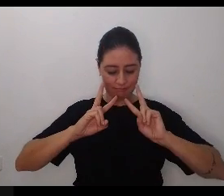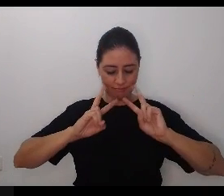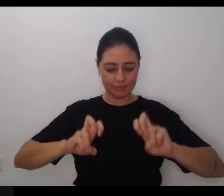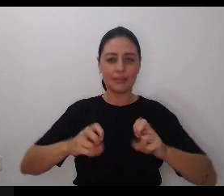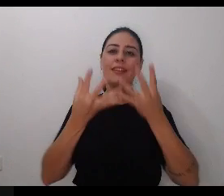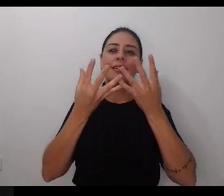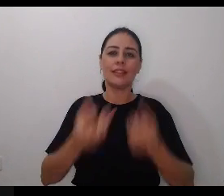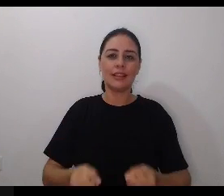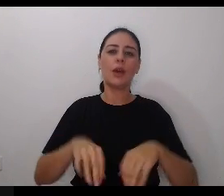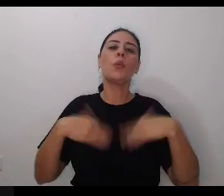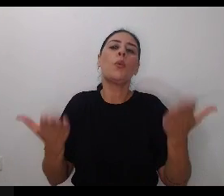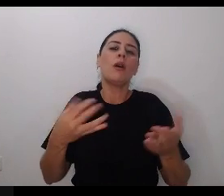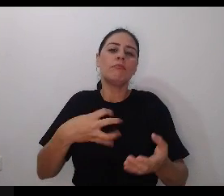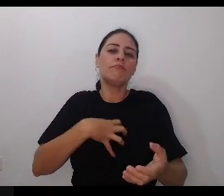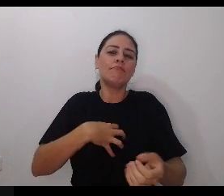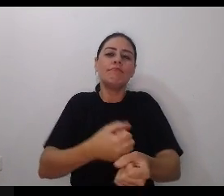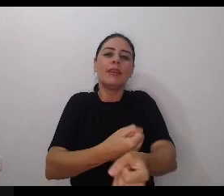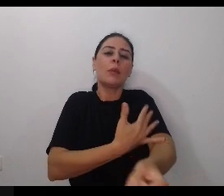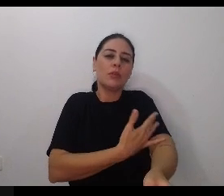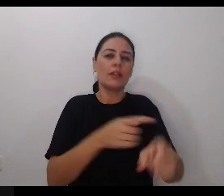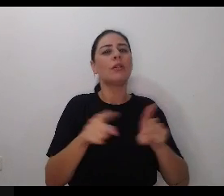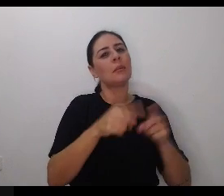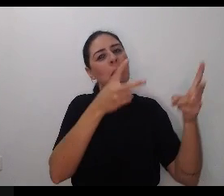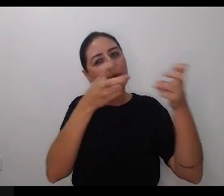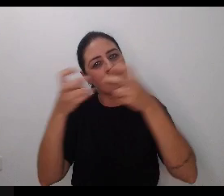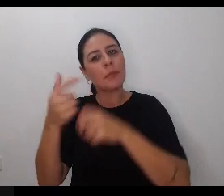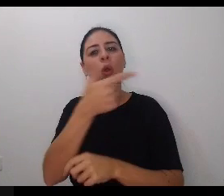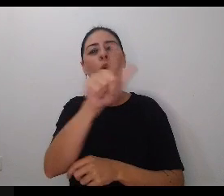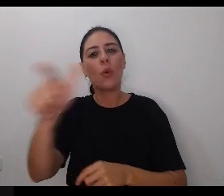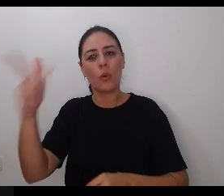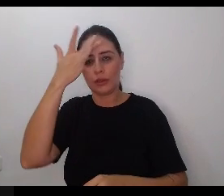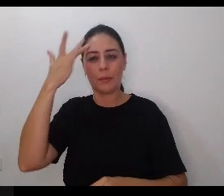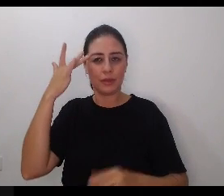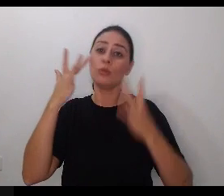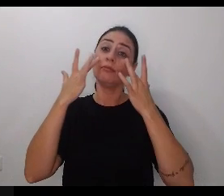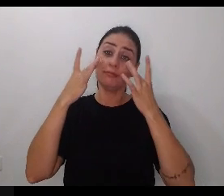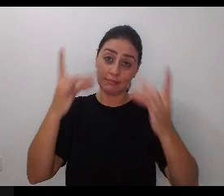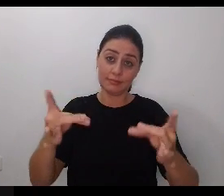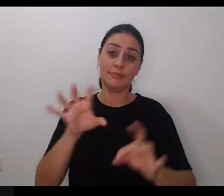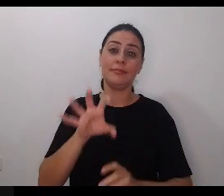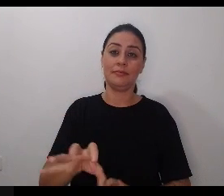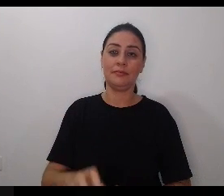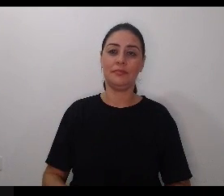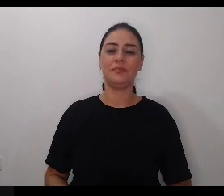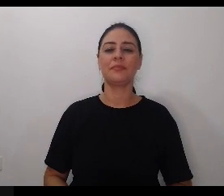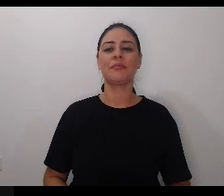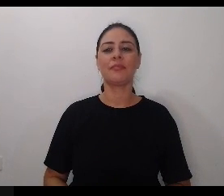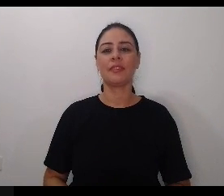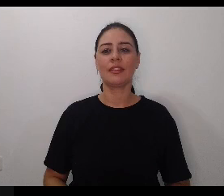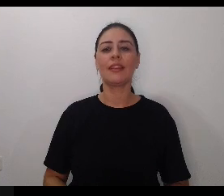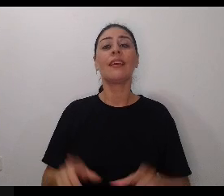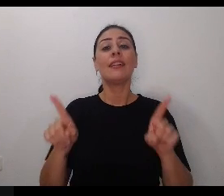tanto a se observar e reconhecer qual a emoção que está sentindo, quanto perceber a emoção dos outros também, né? Então é interessante nesse